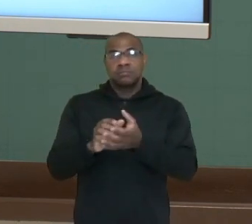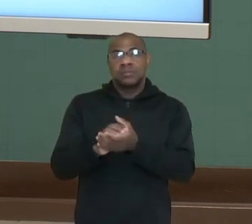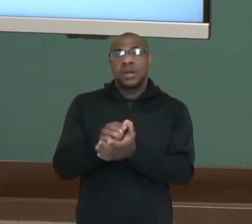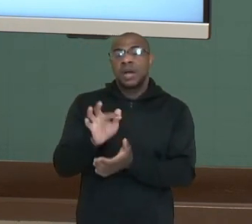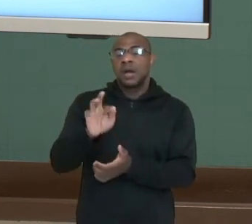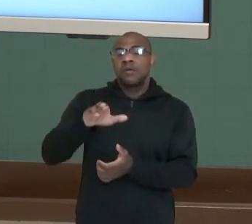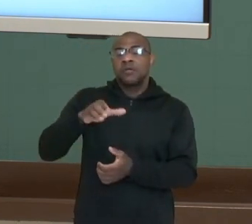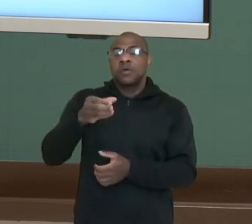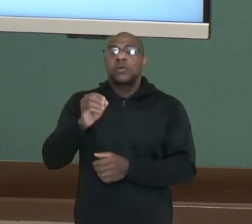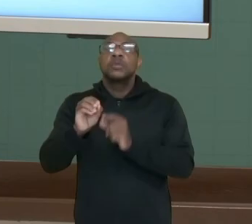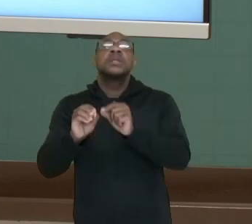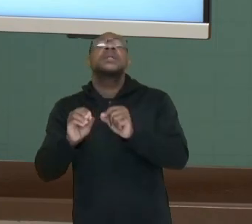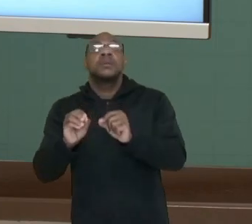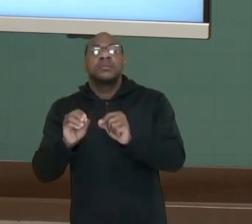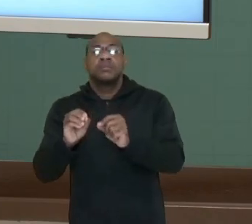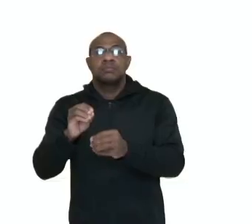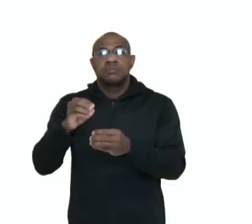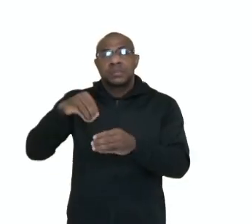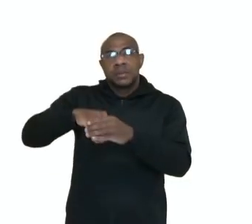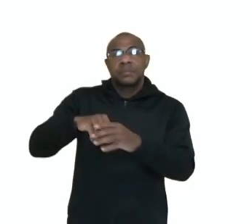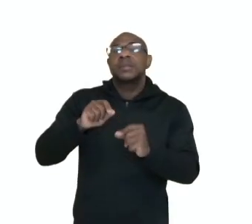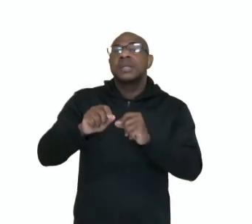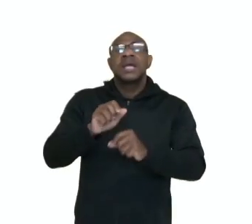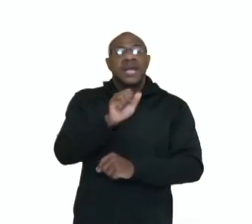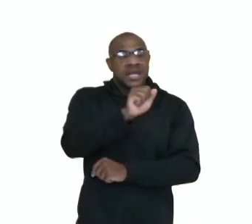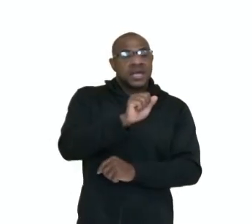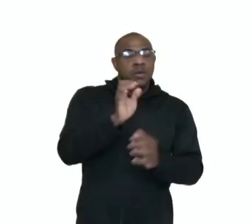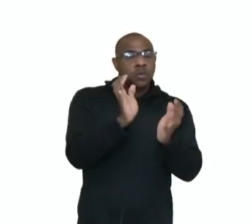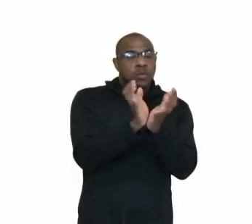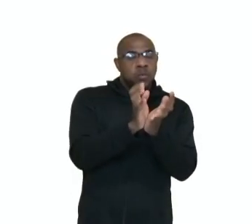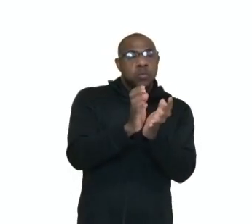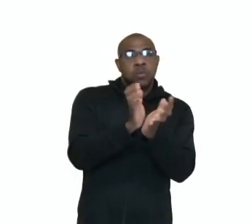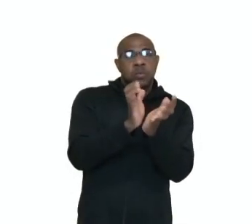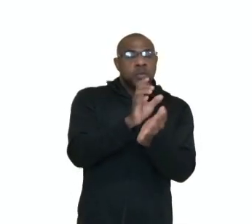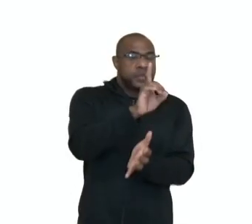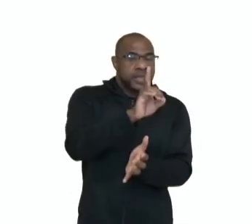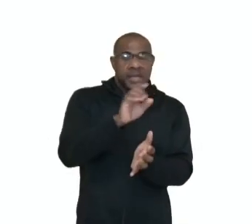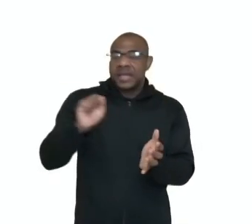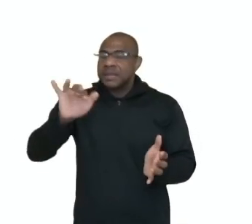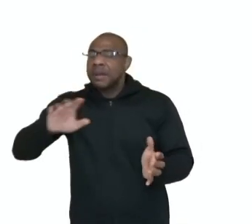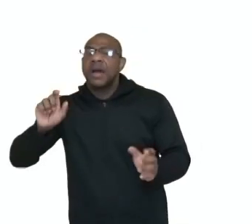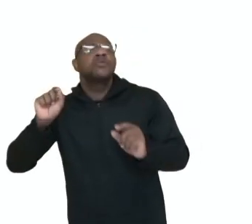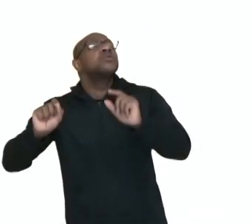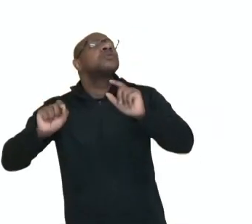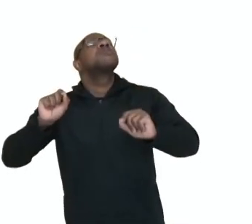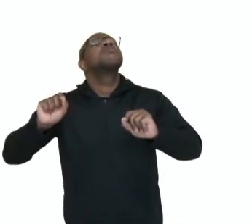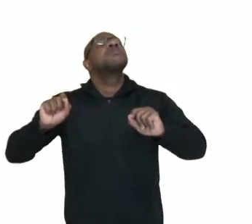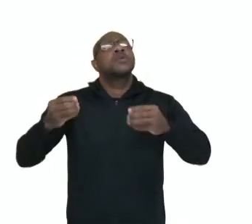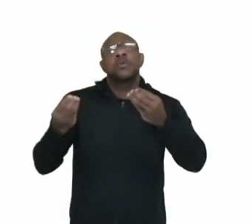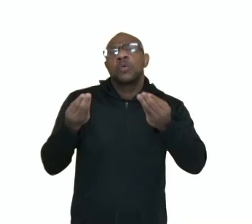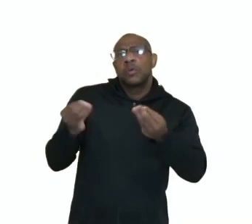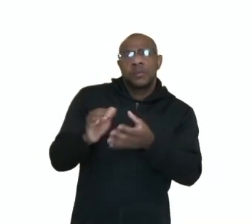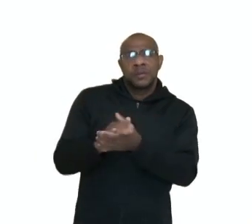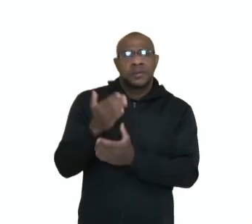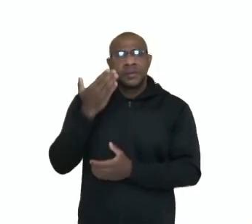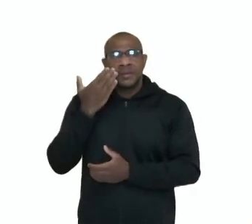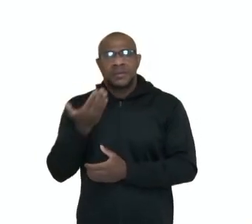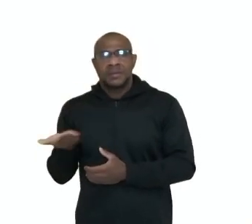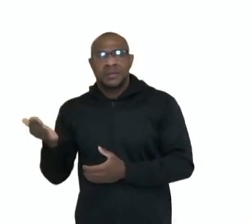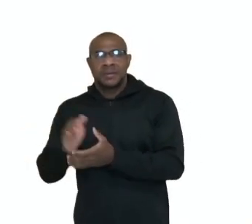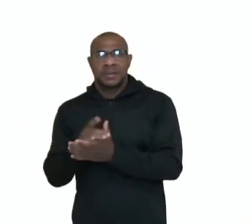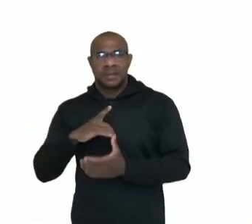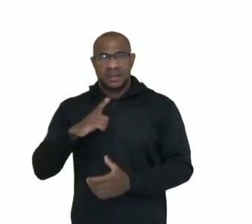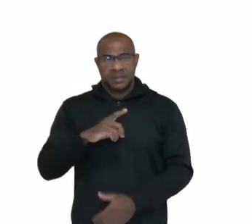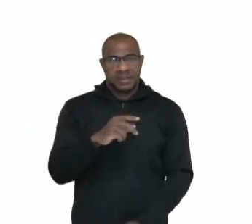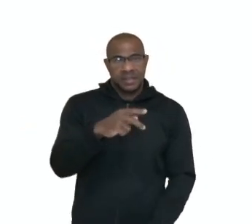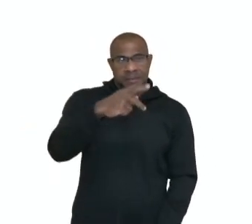e imagem? Quem era quem, né? A função preço, P 1,65C. Quando eu